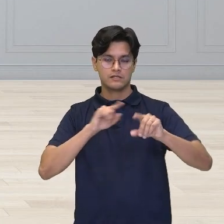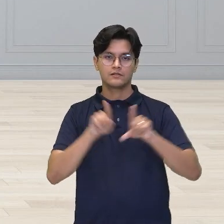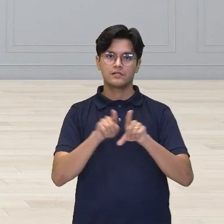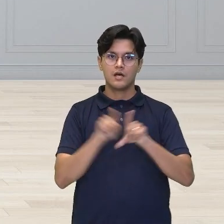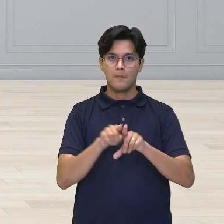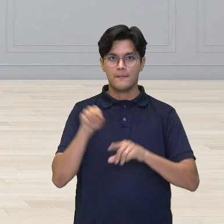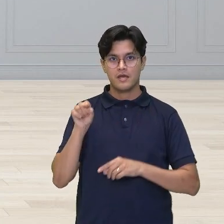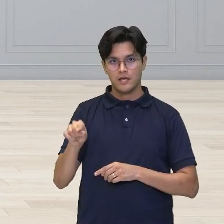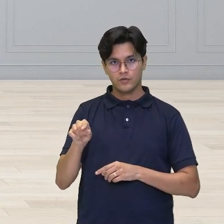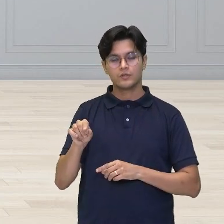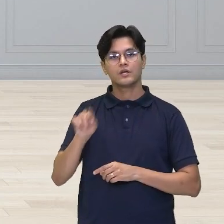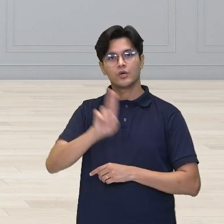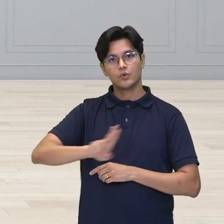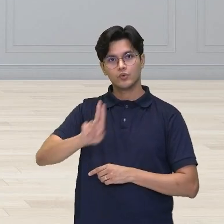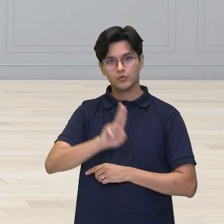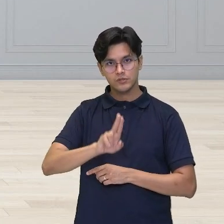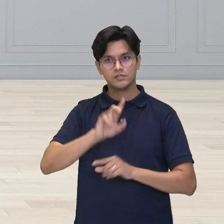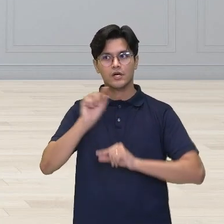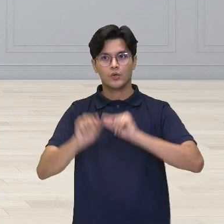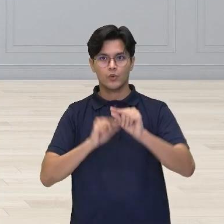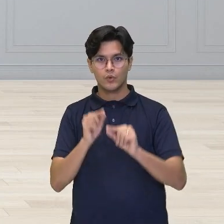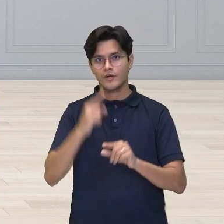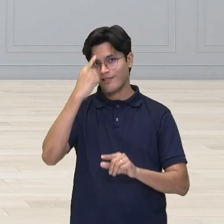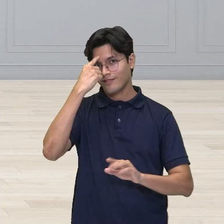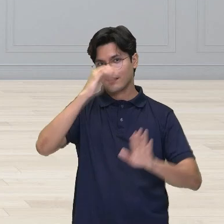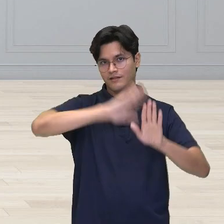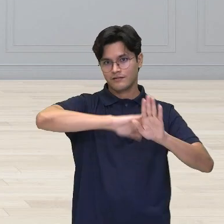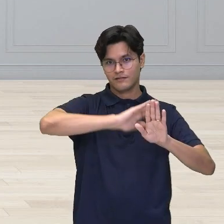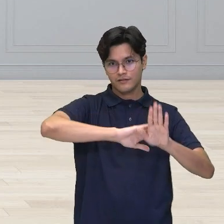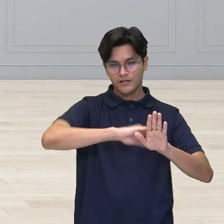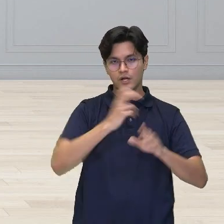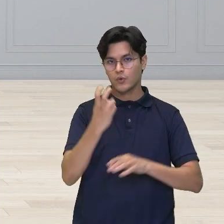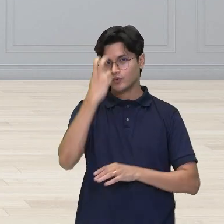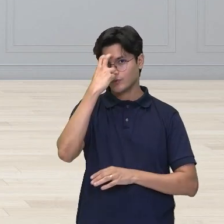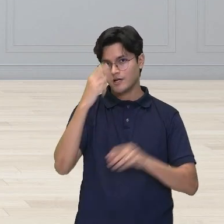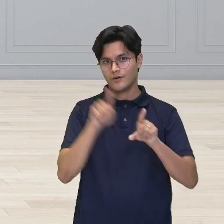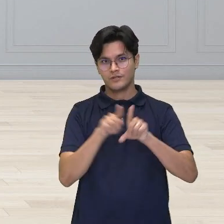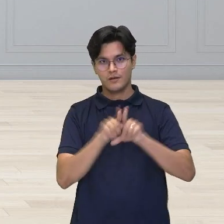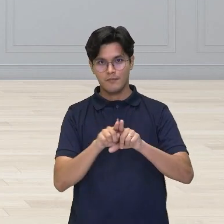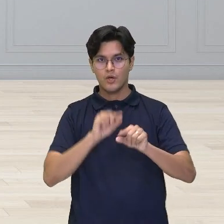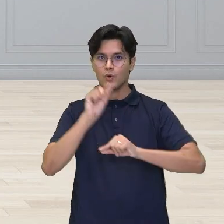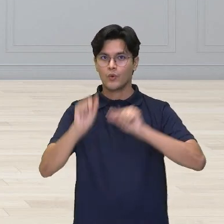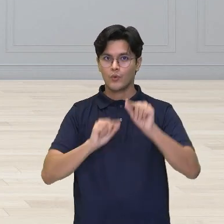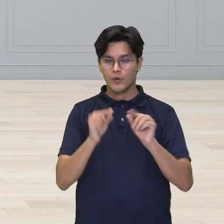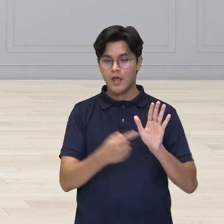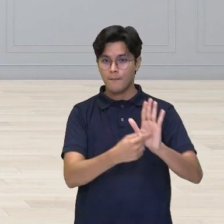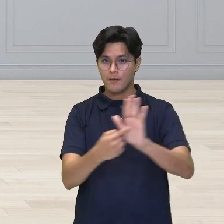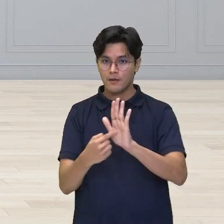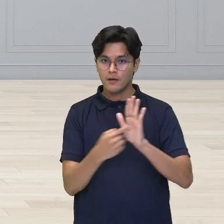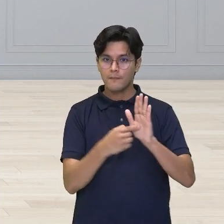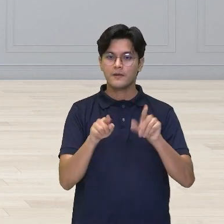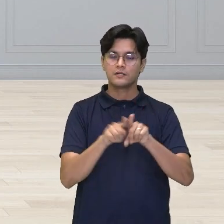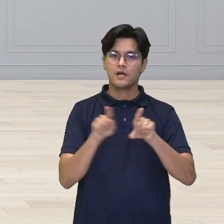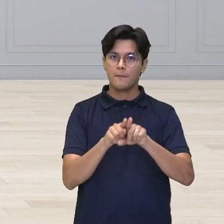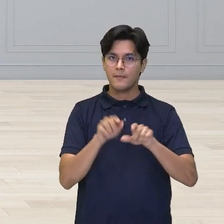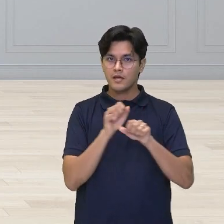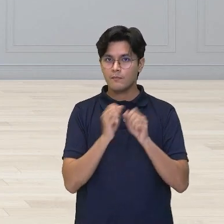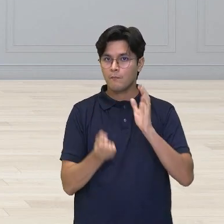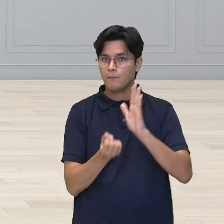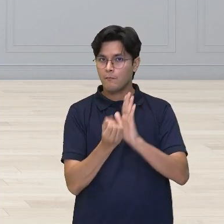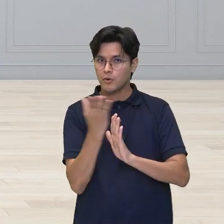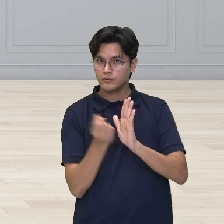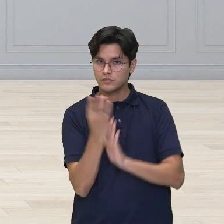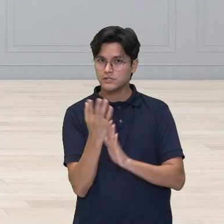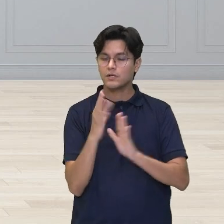ideologia cultural, o gosto, a crítica, o mercado e as vias de exibição e difusão da produção